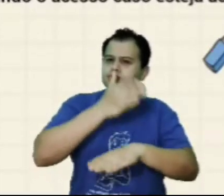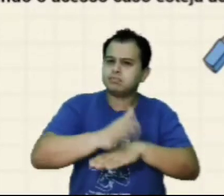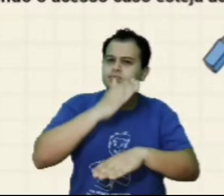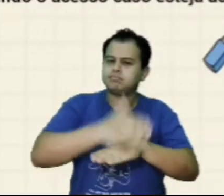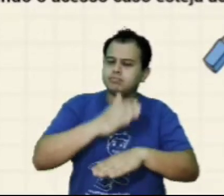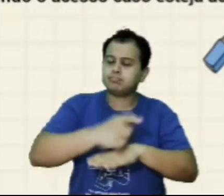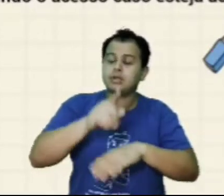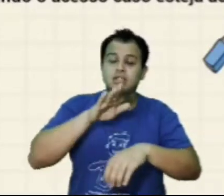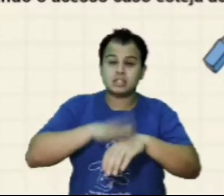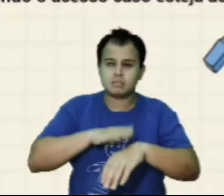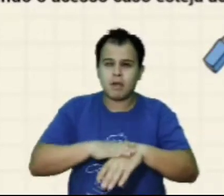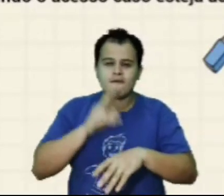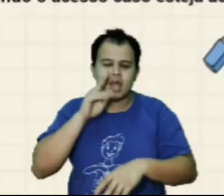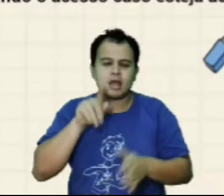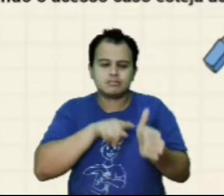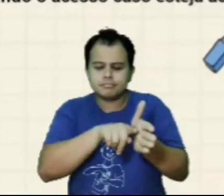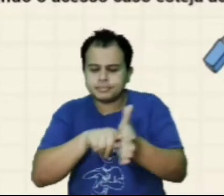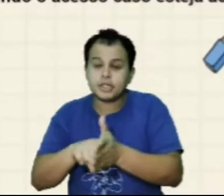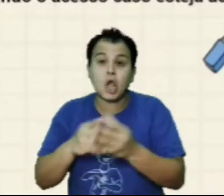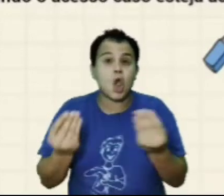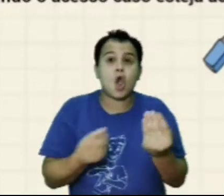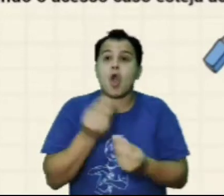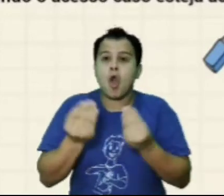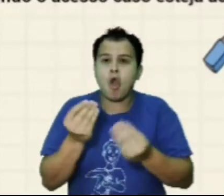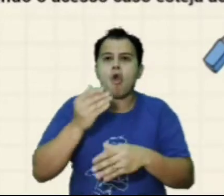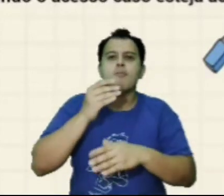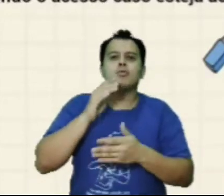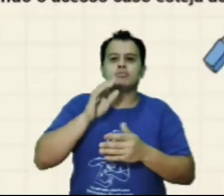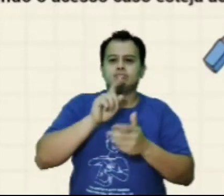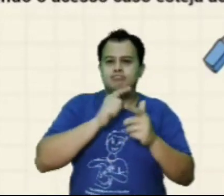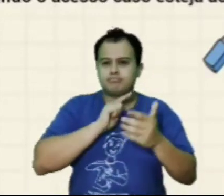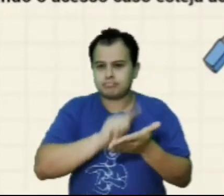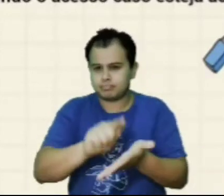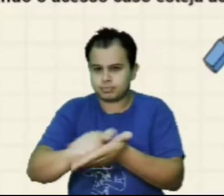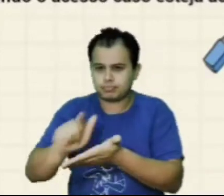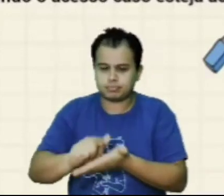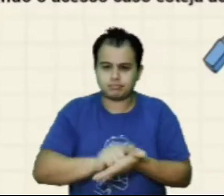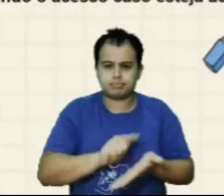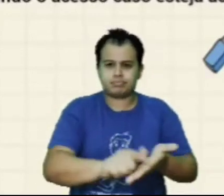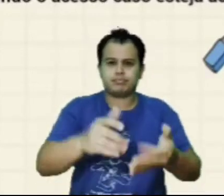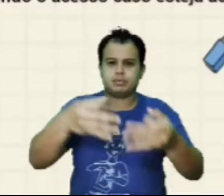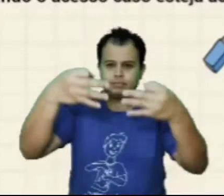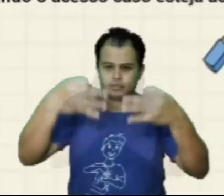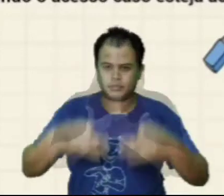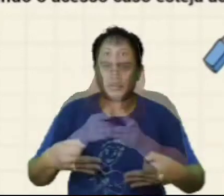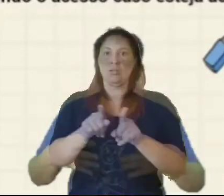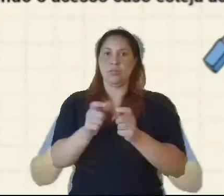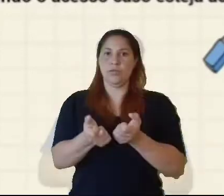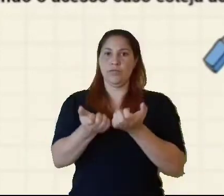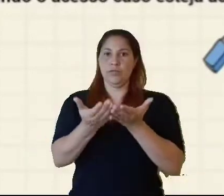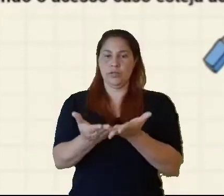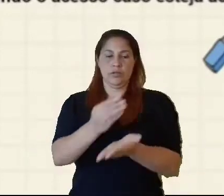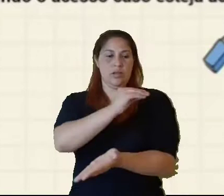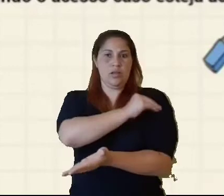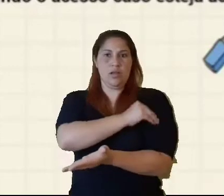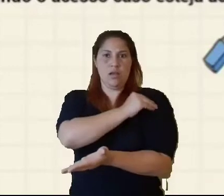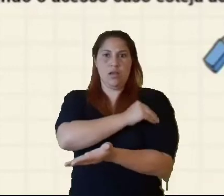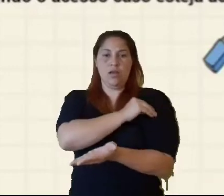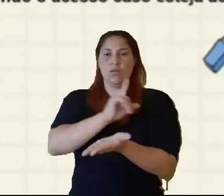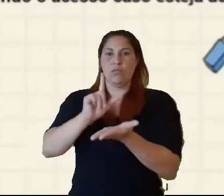elas na questão da higienização, da ampliação dessa higienização. Disponibilizar álcool em gel em